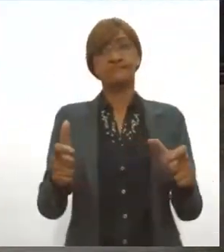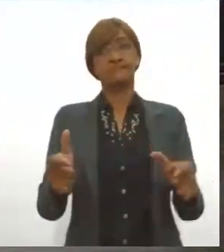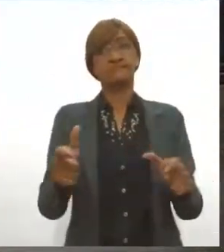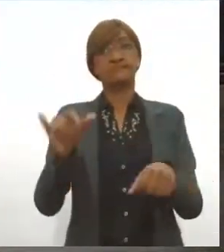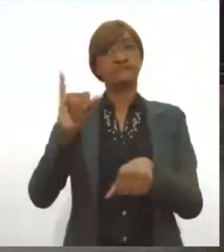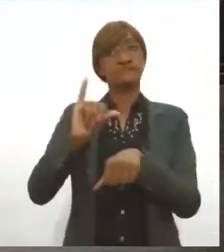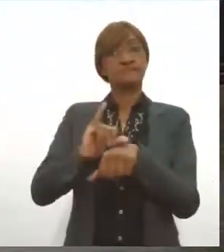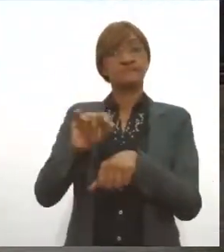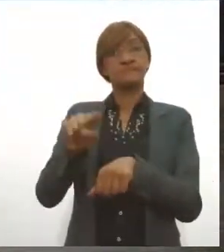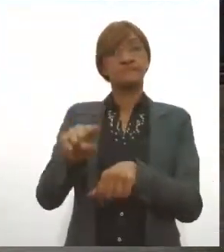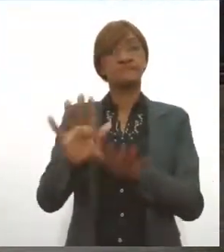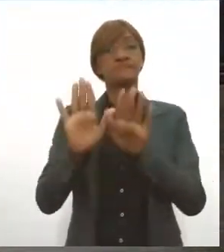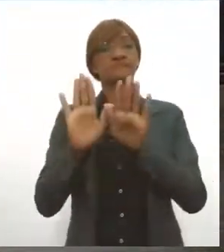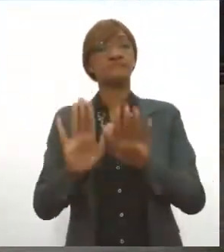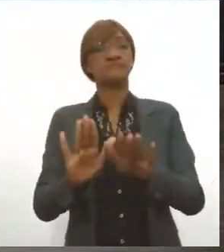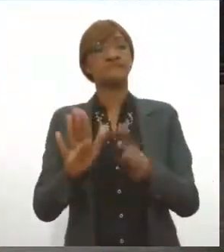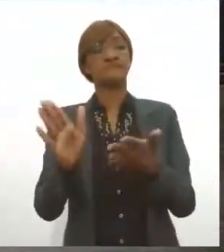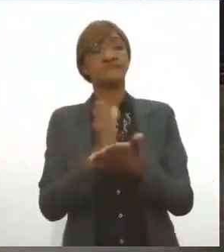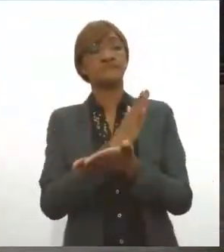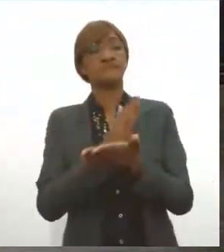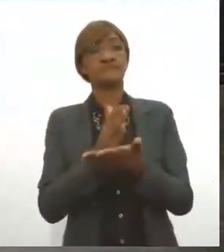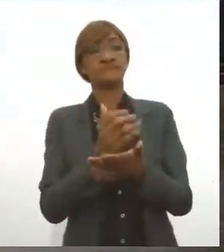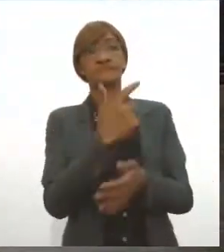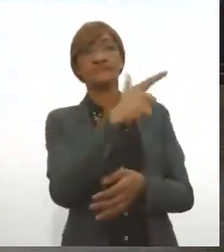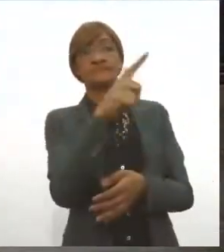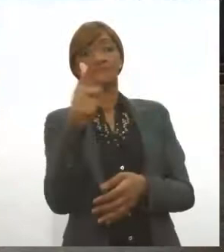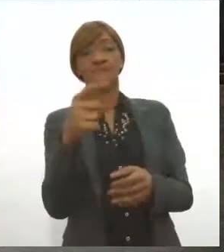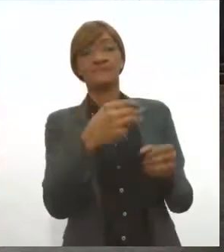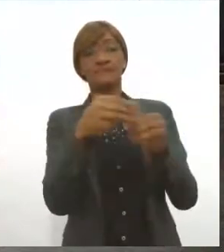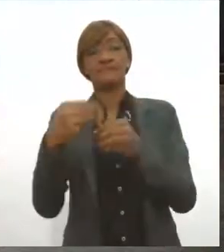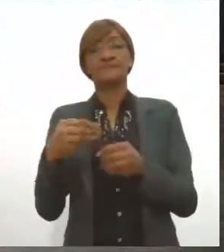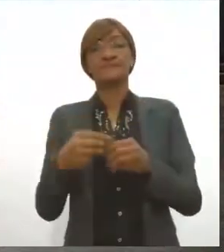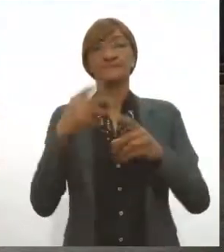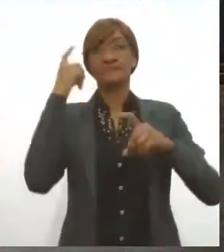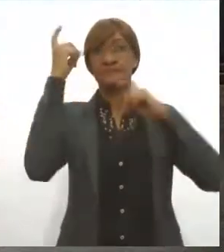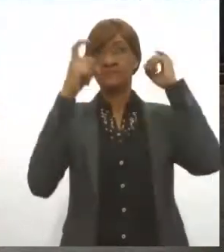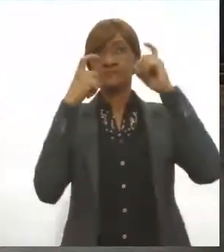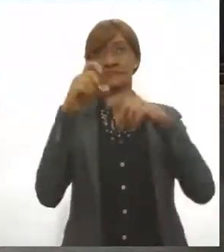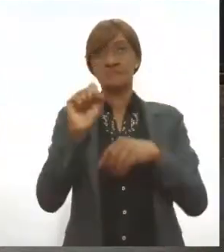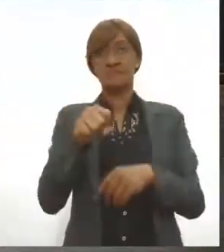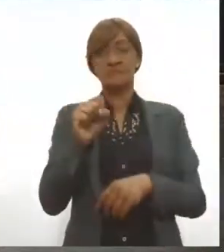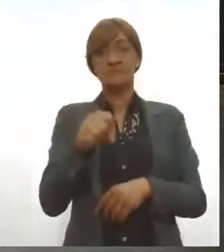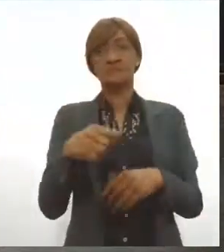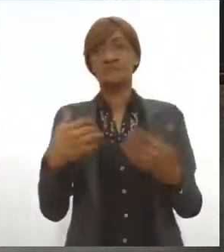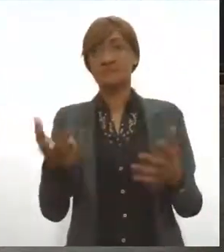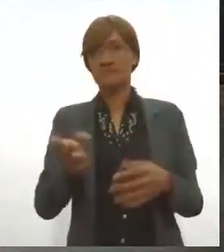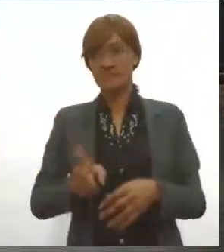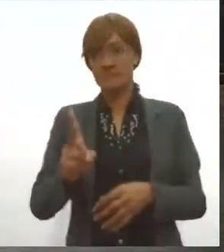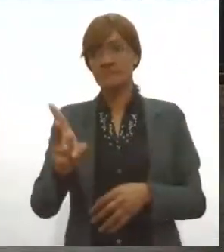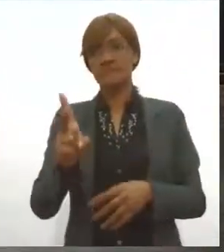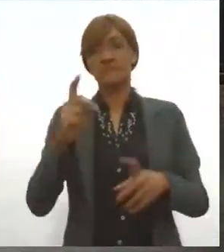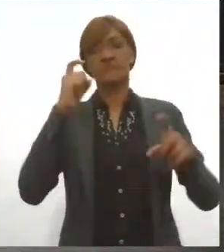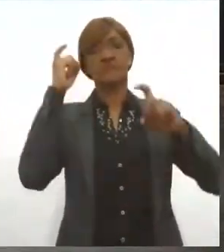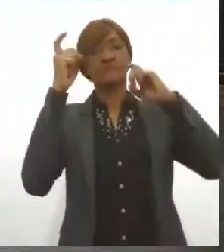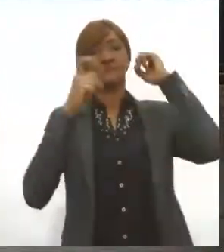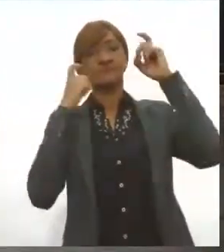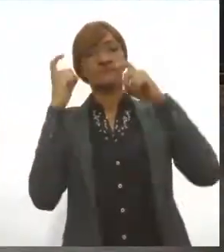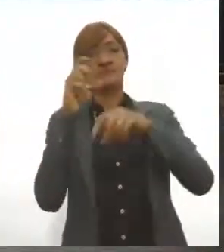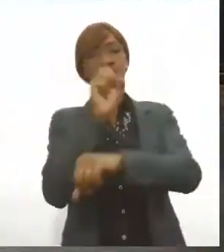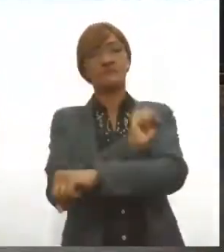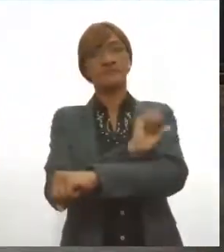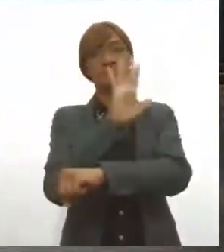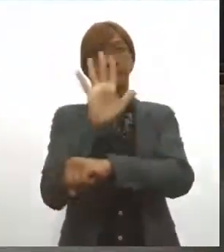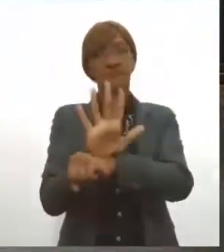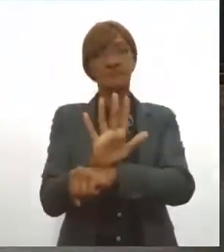sergipana, mas alguns outros municípios também preocupam bastante, né, doutor Almir? Ainda continuam preocupando? Sim. Barra dos Coqueiros,